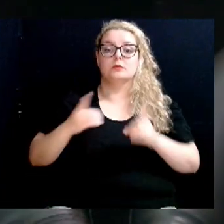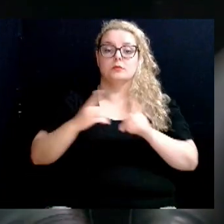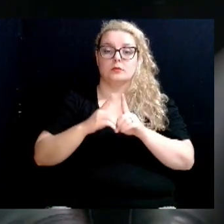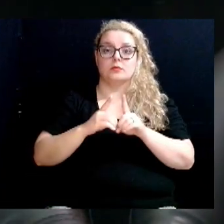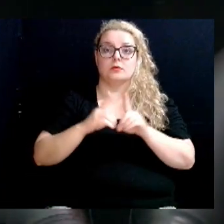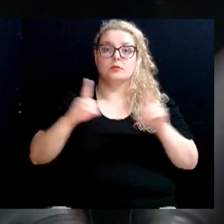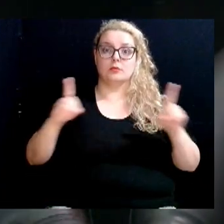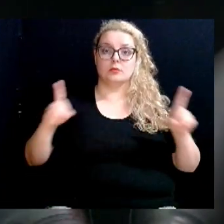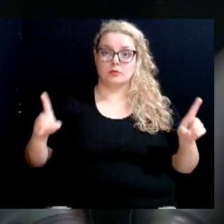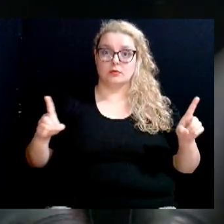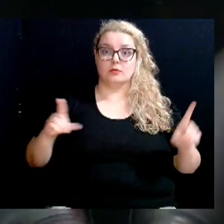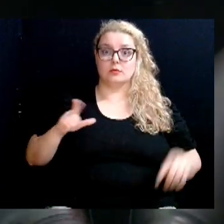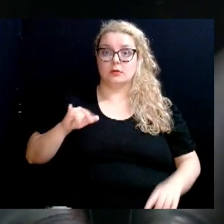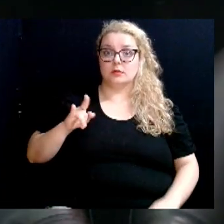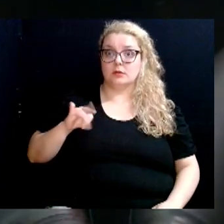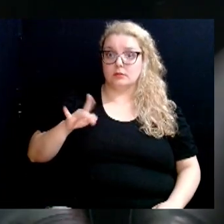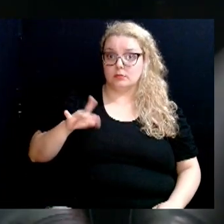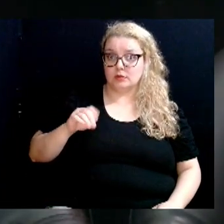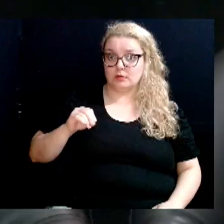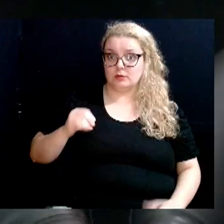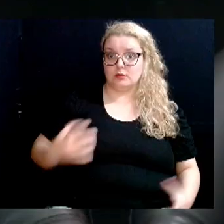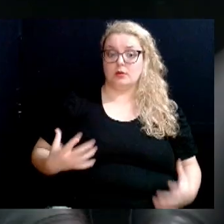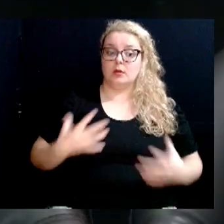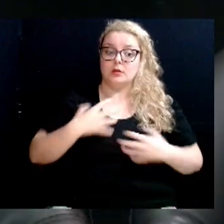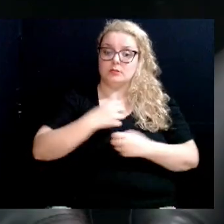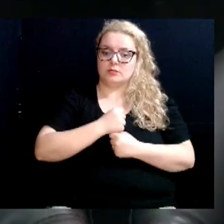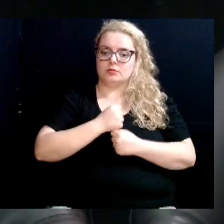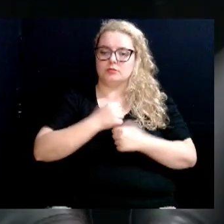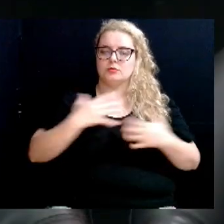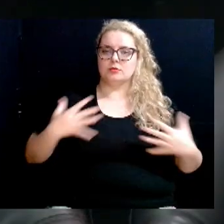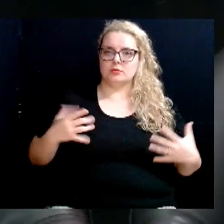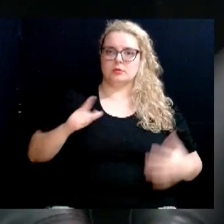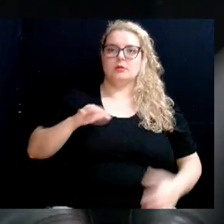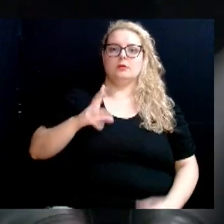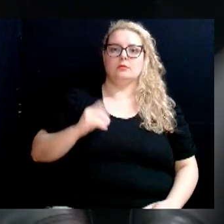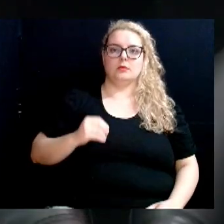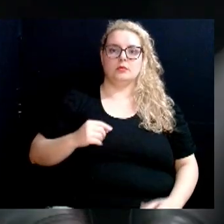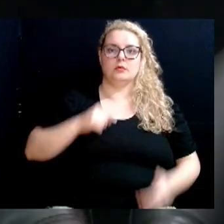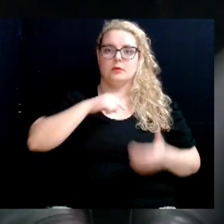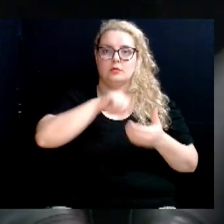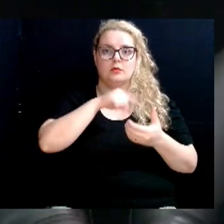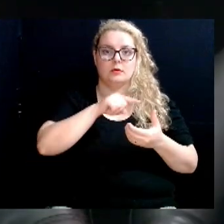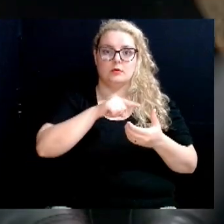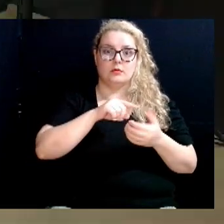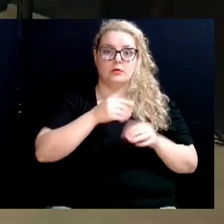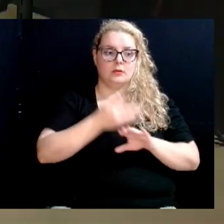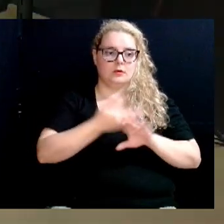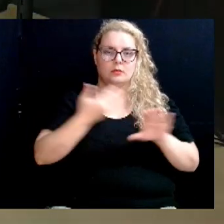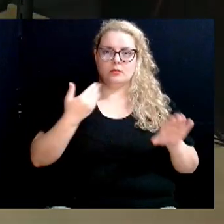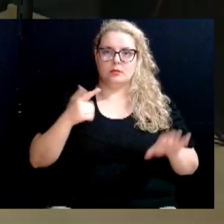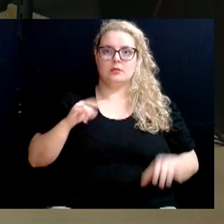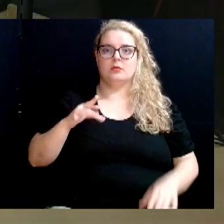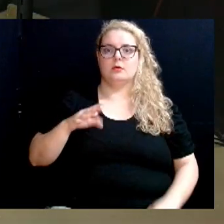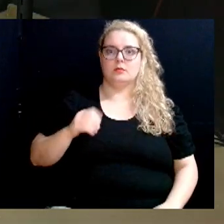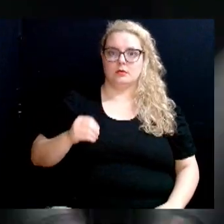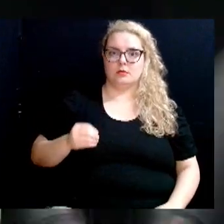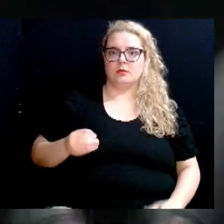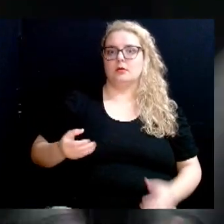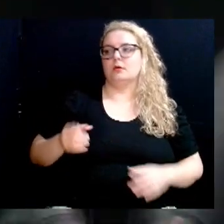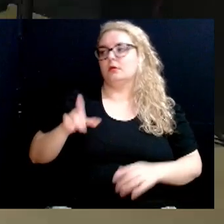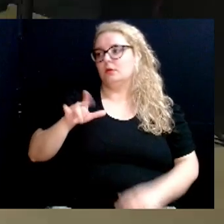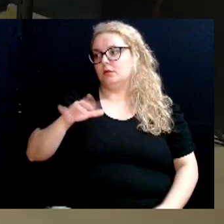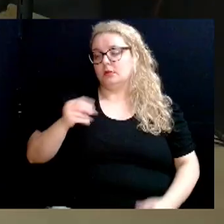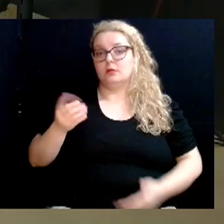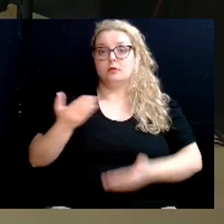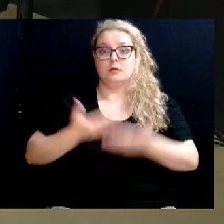libido? A grande maioria consome muito conteúdo que te afasta. Então, dessa libido compartilhada. Exato. Né? Mas então,